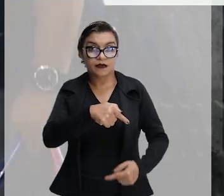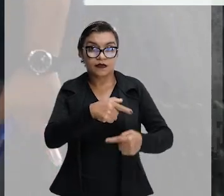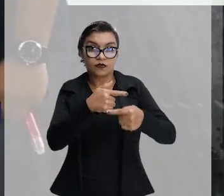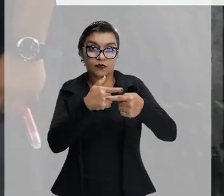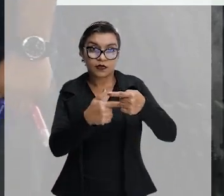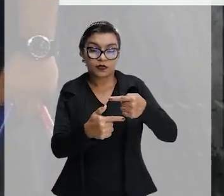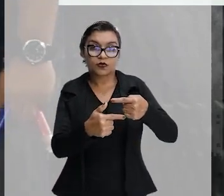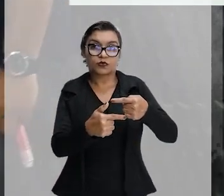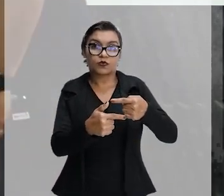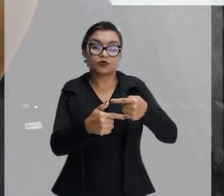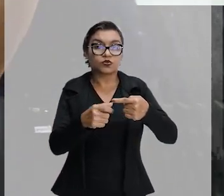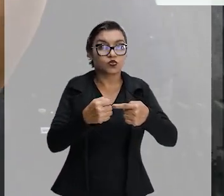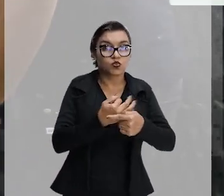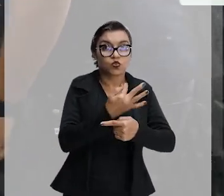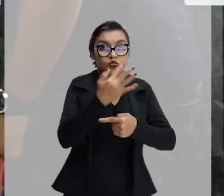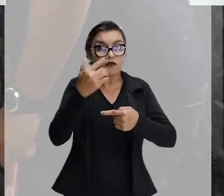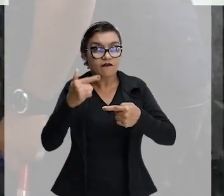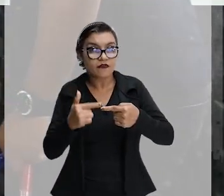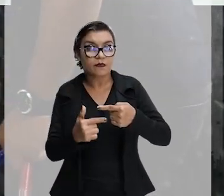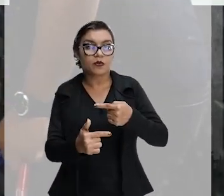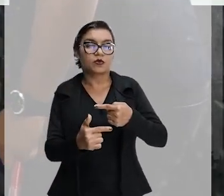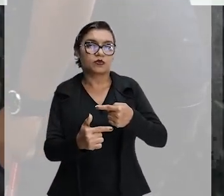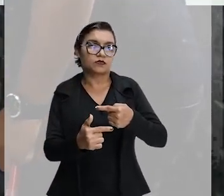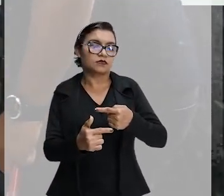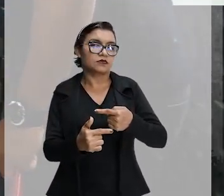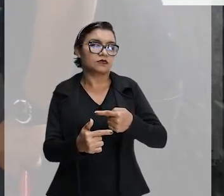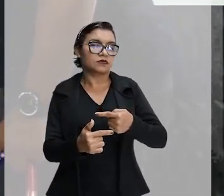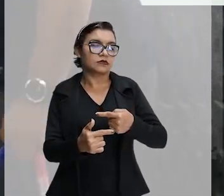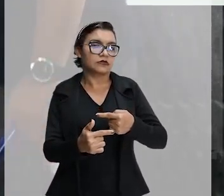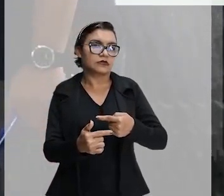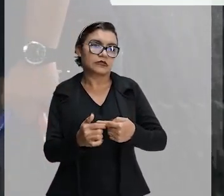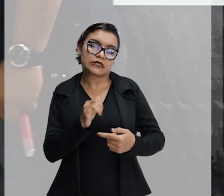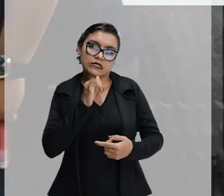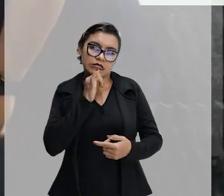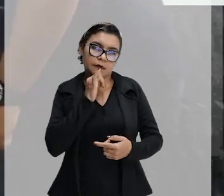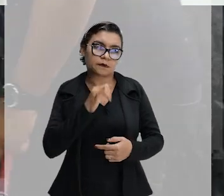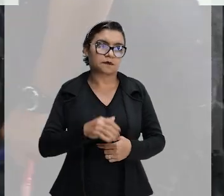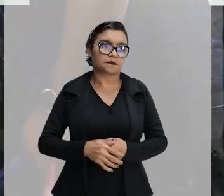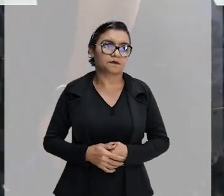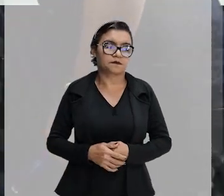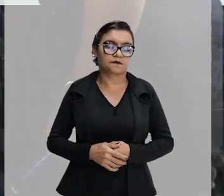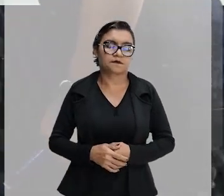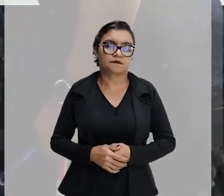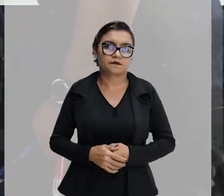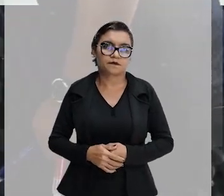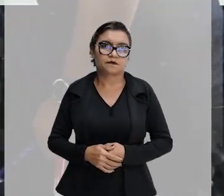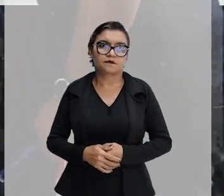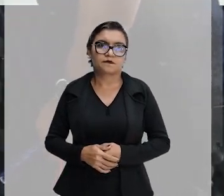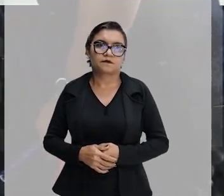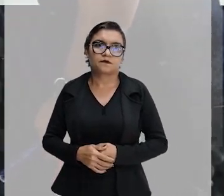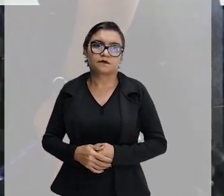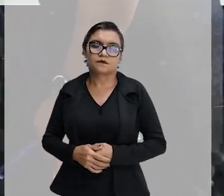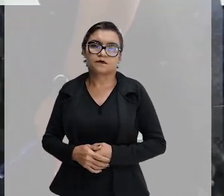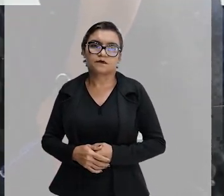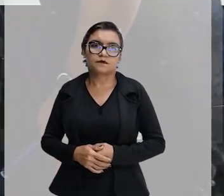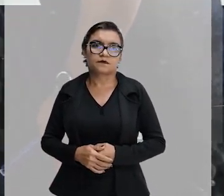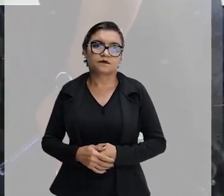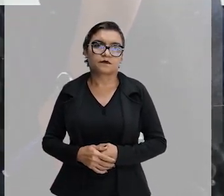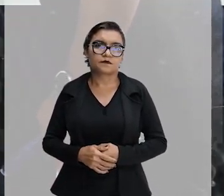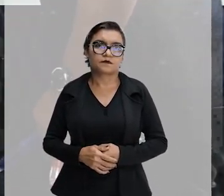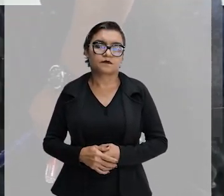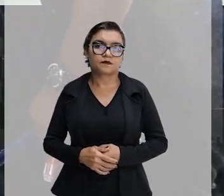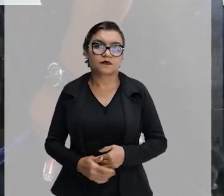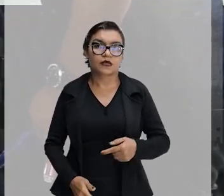tudo isso dividido por 2. Ou, vamos fazer logo assim, ó. Esse aqui de cima vai dar Q sobre 2,